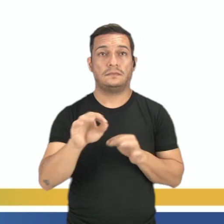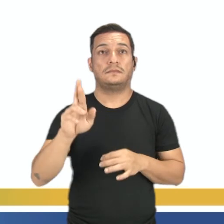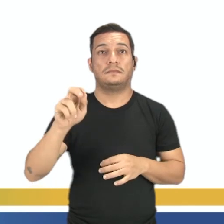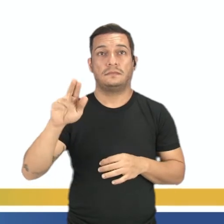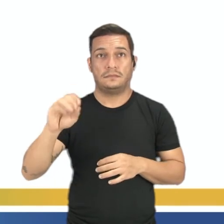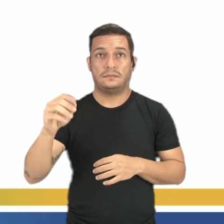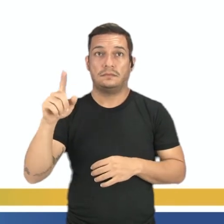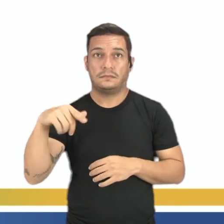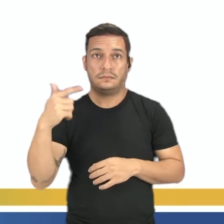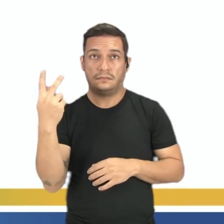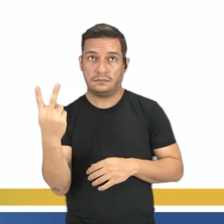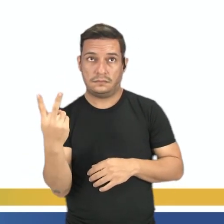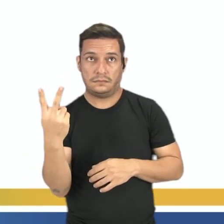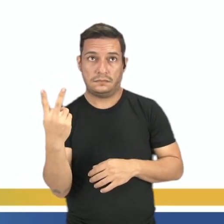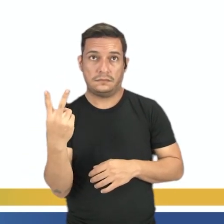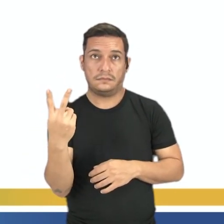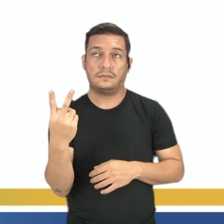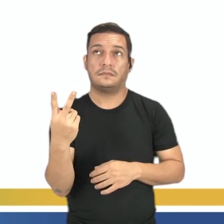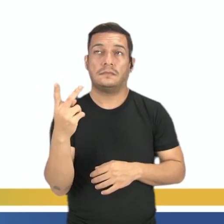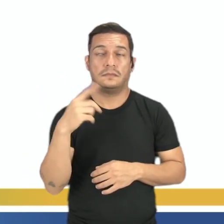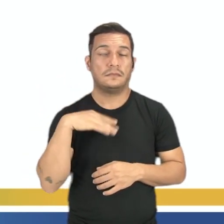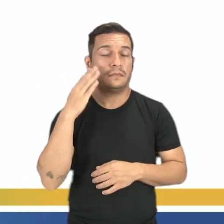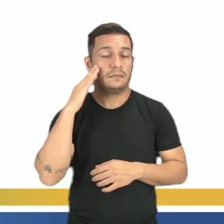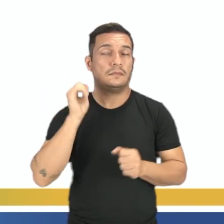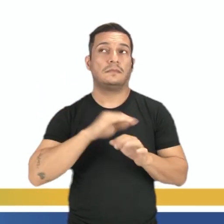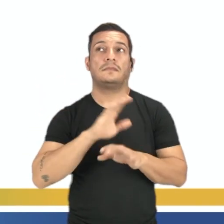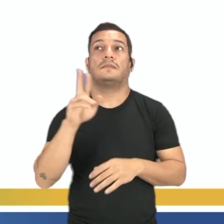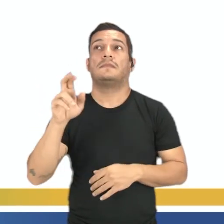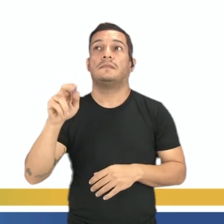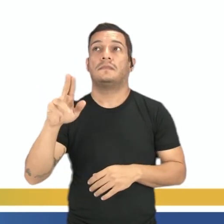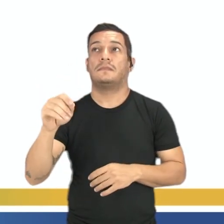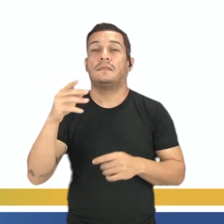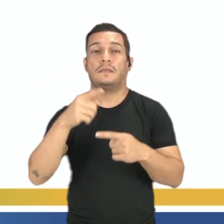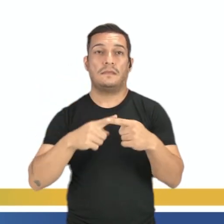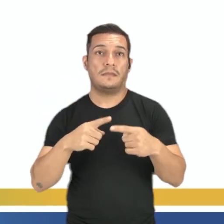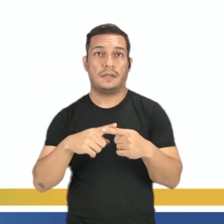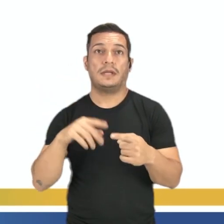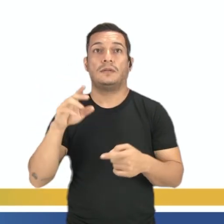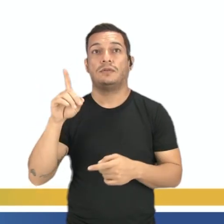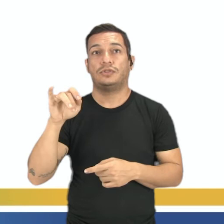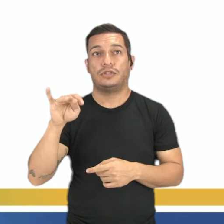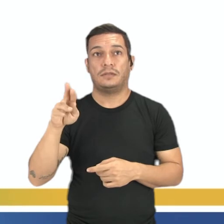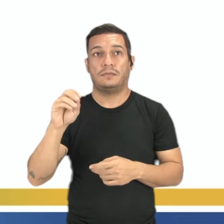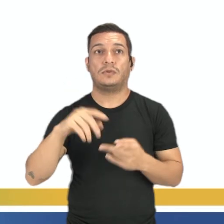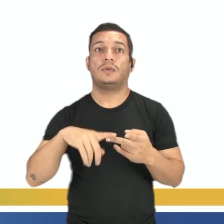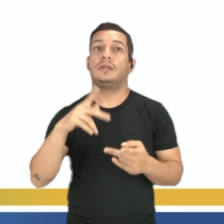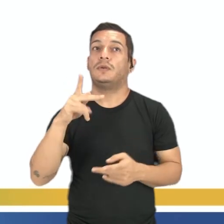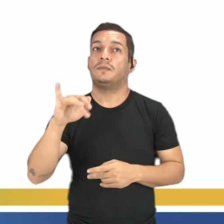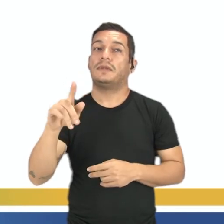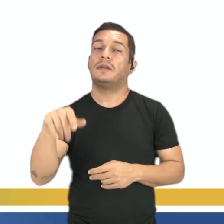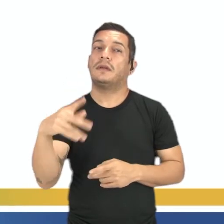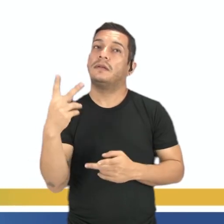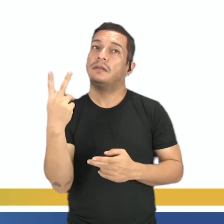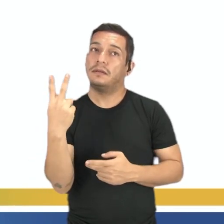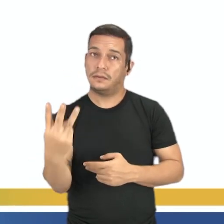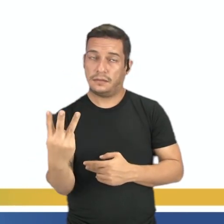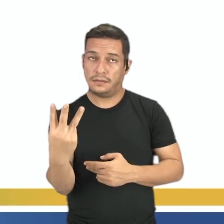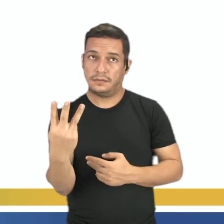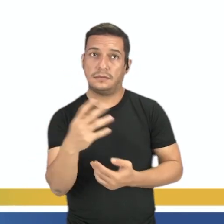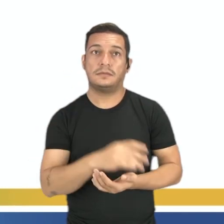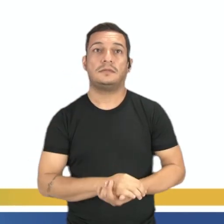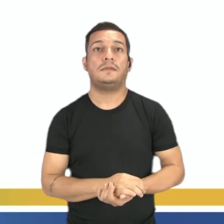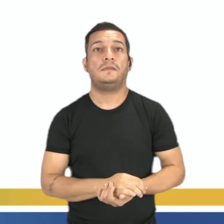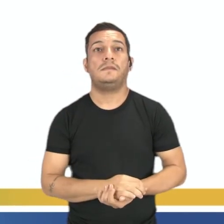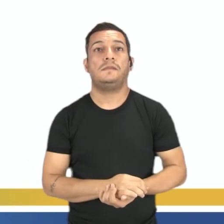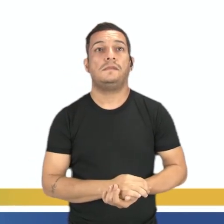o raio vai ser 2, né? Porque já entendemos que o raio é metade do diâmetro. E o π foi dado que a gente tem que utilizar igual a